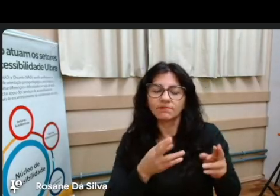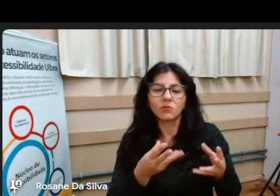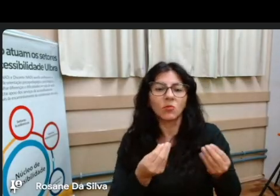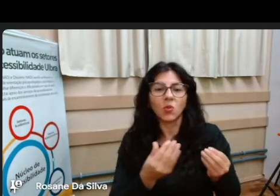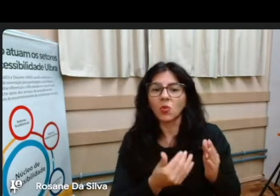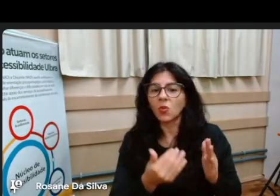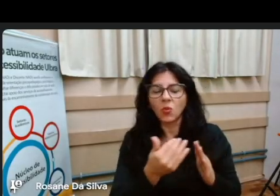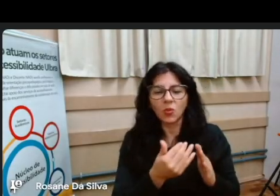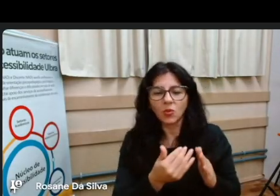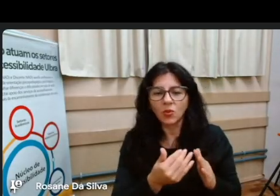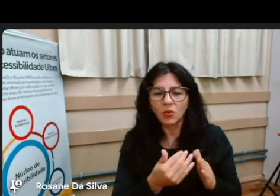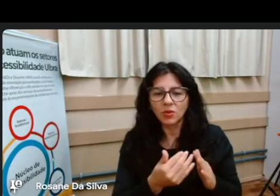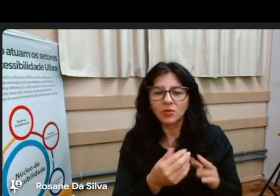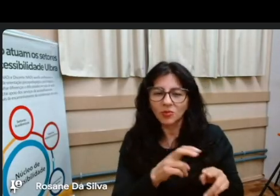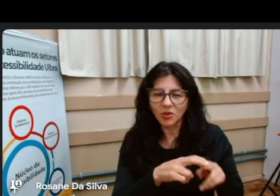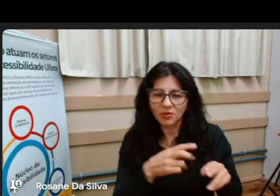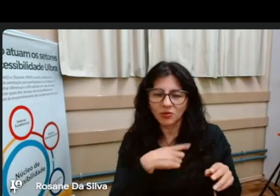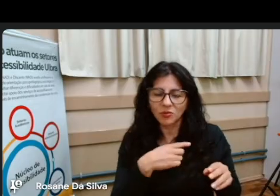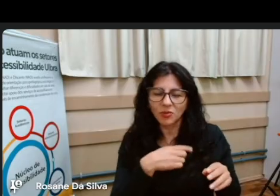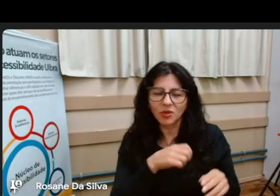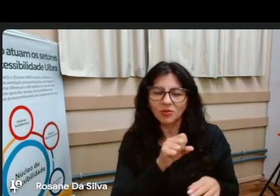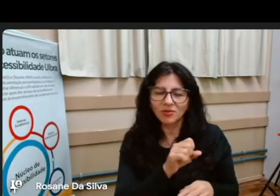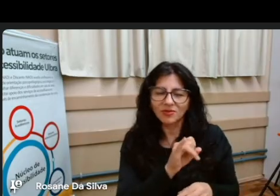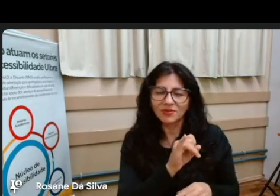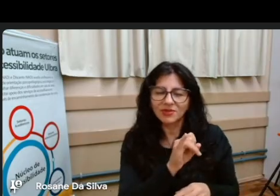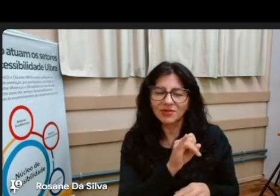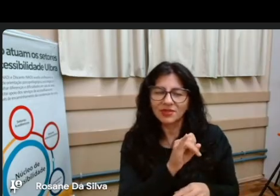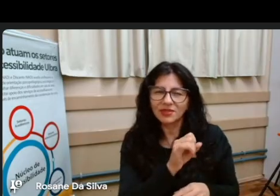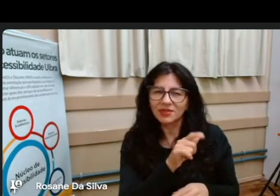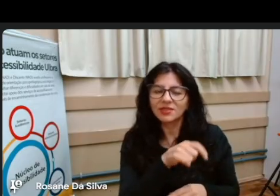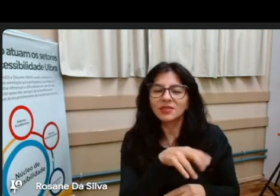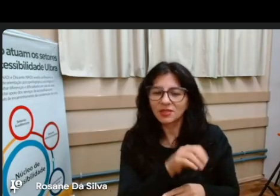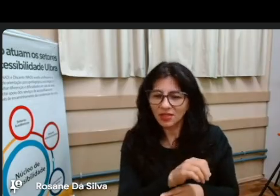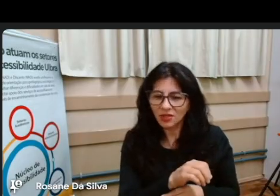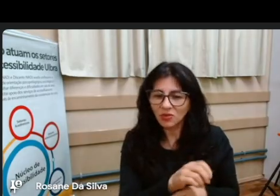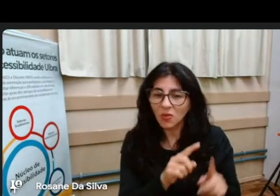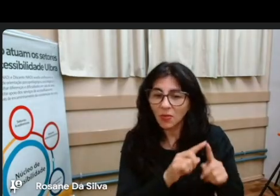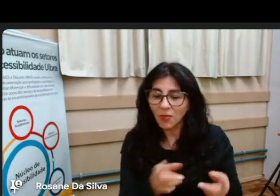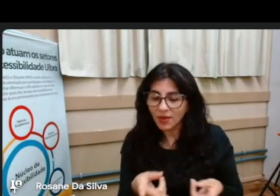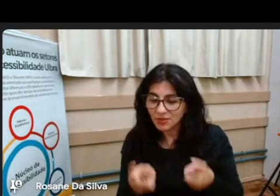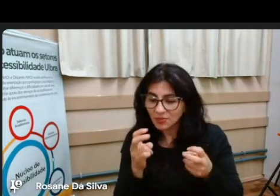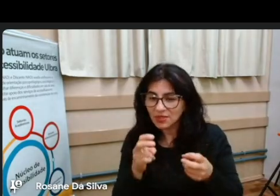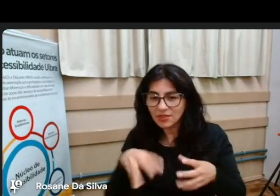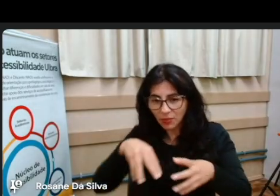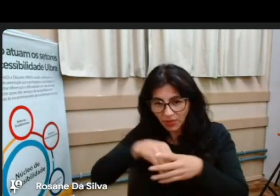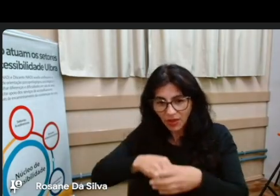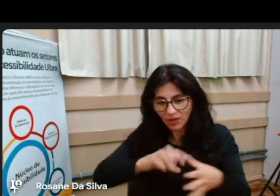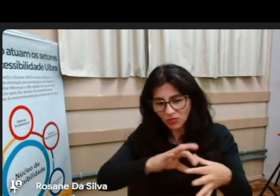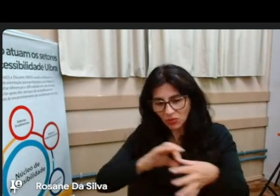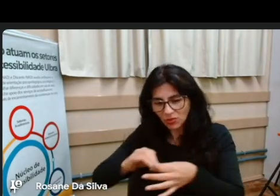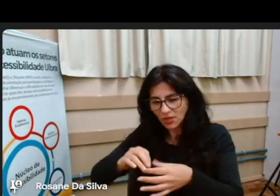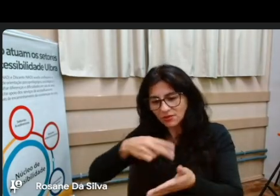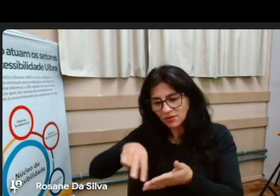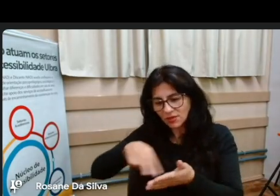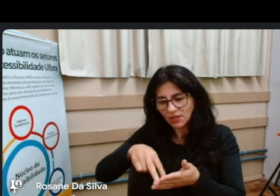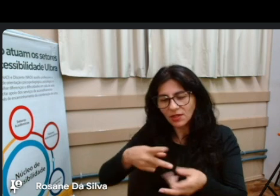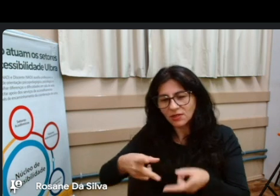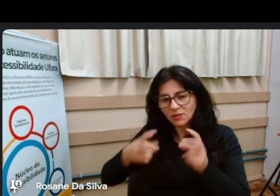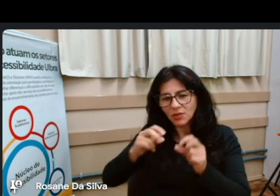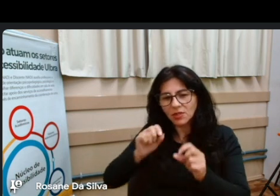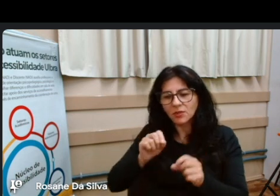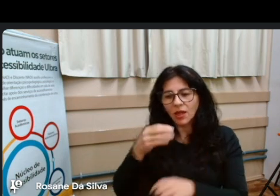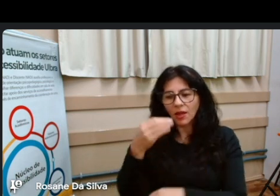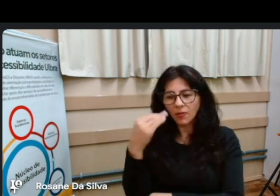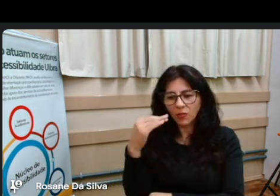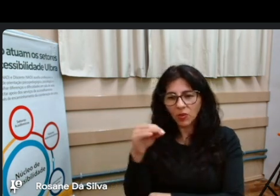pouco ista às vezes demais sagitariano talvez mas a gente vê dentro desse contexto